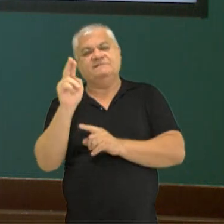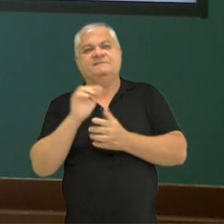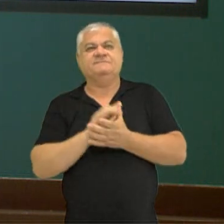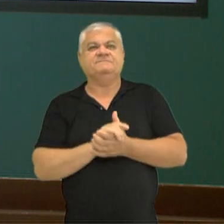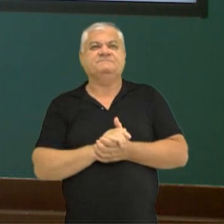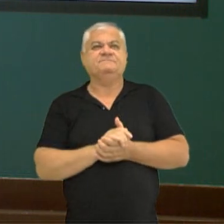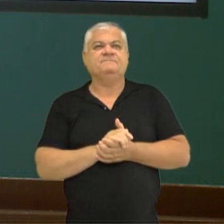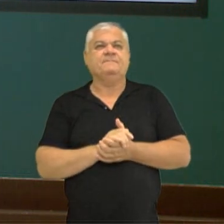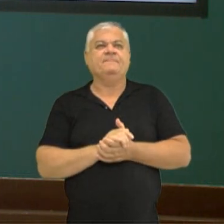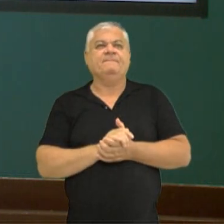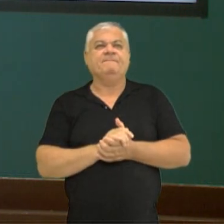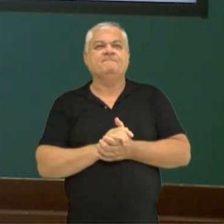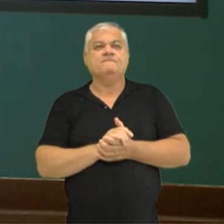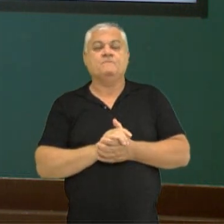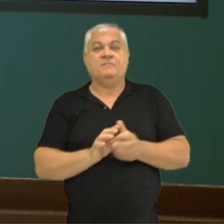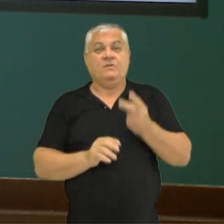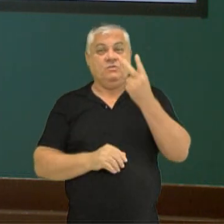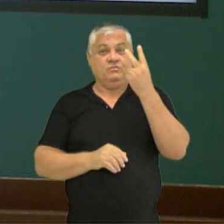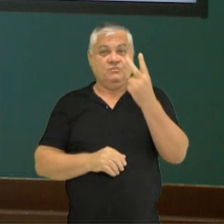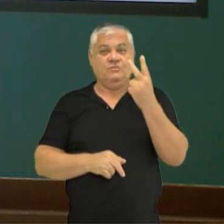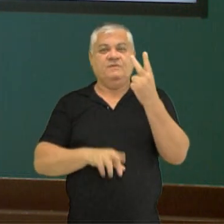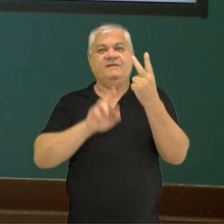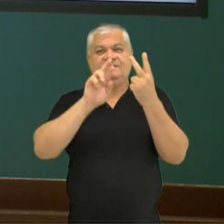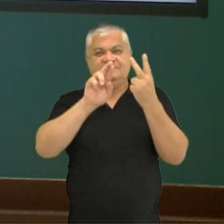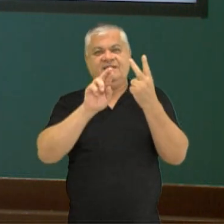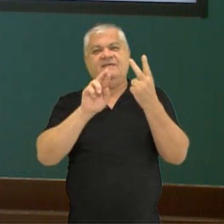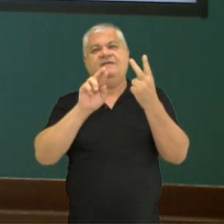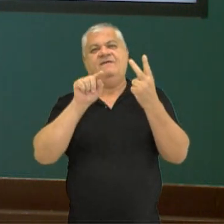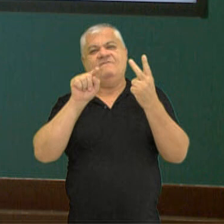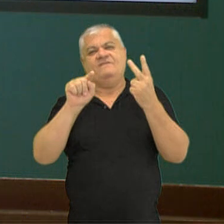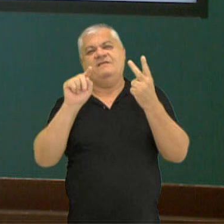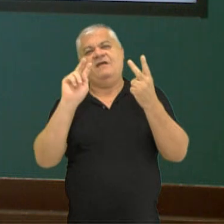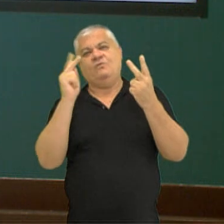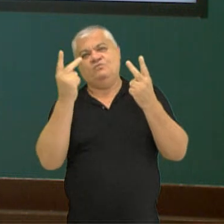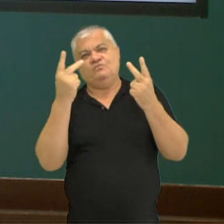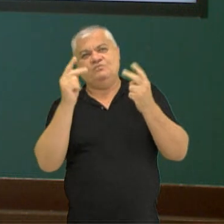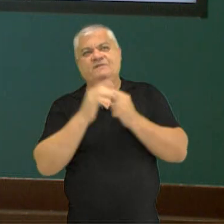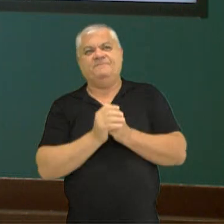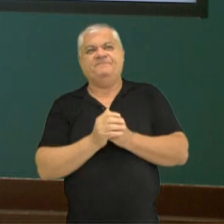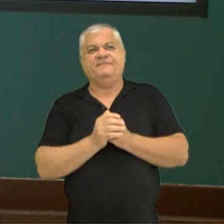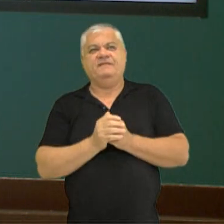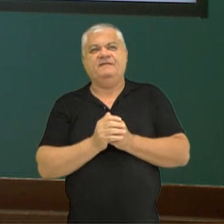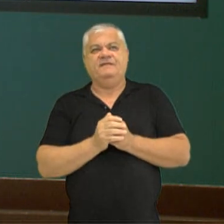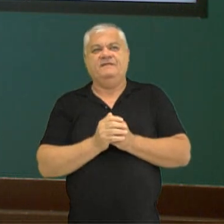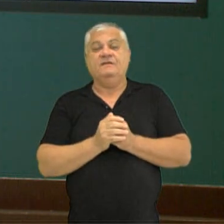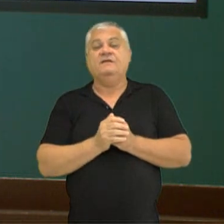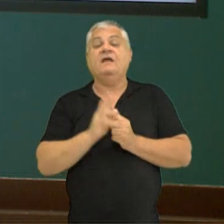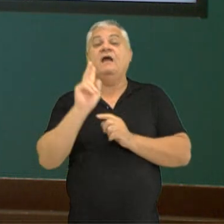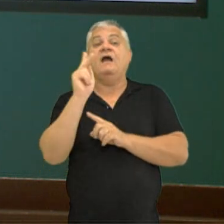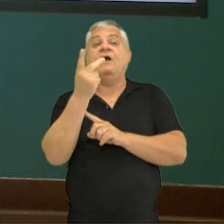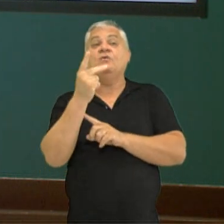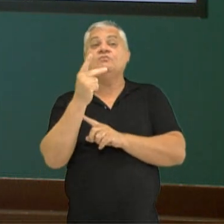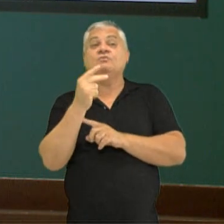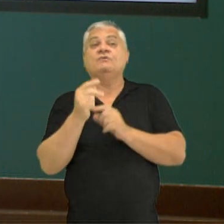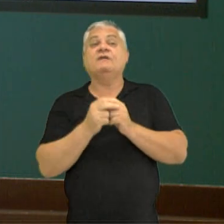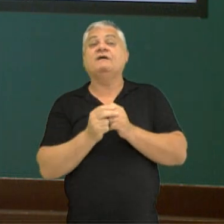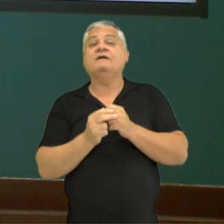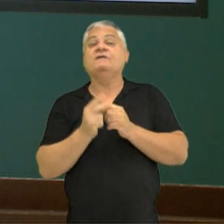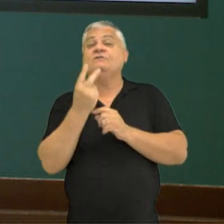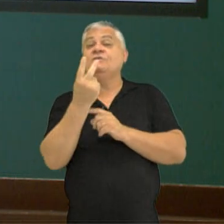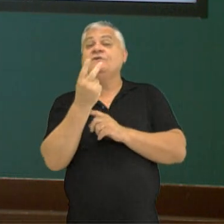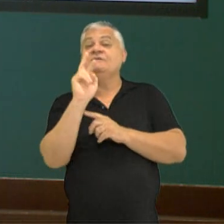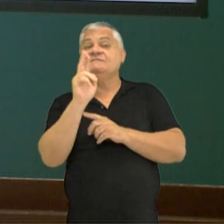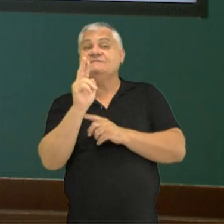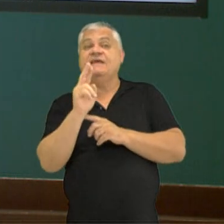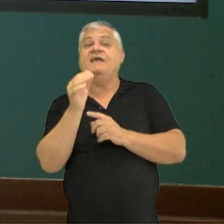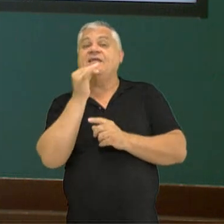Tranquilo? Fazendo a substituição aqui, 2RH, 2R vezes a altura, que é 2R, portanto,